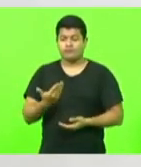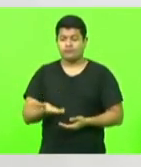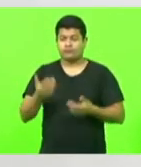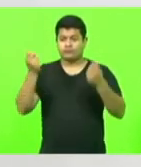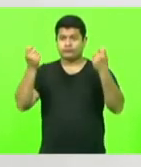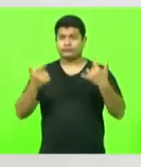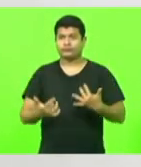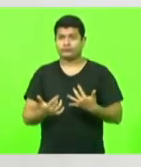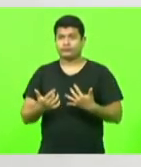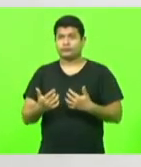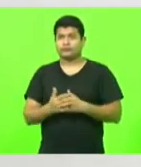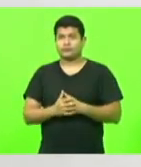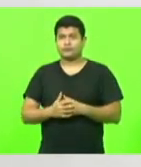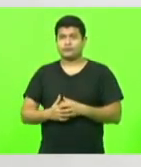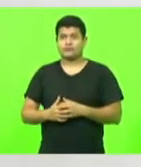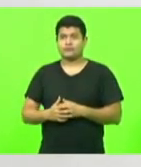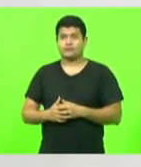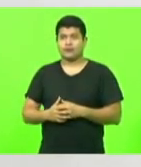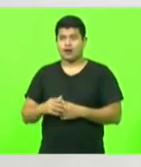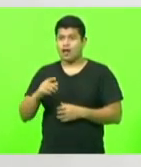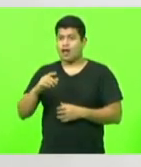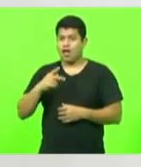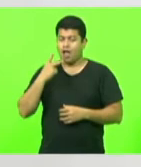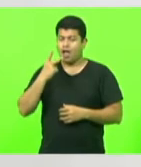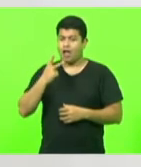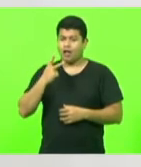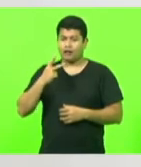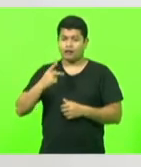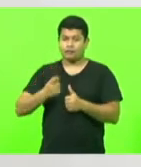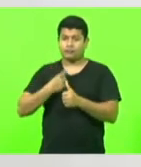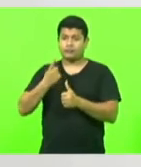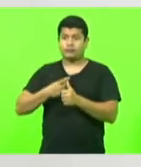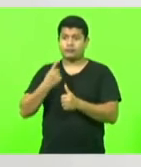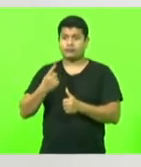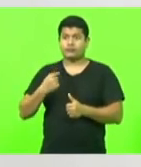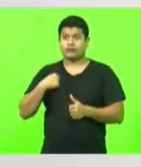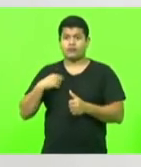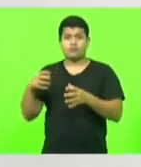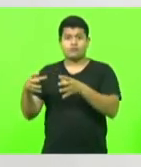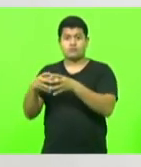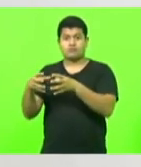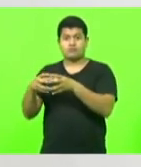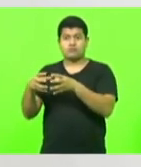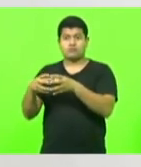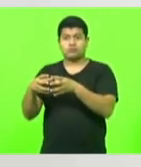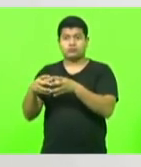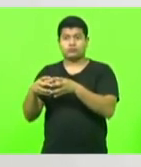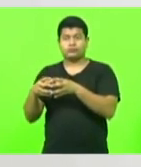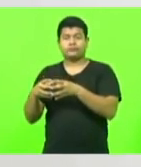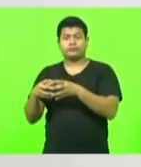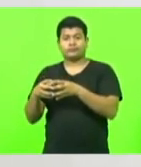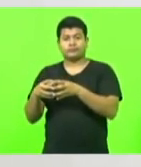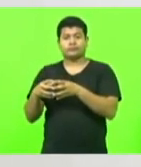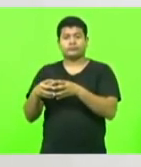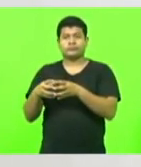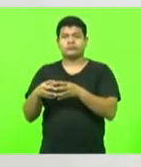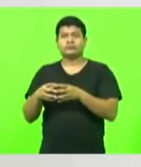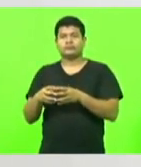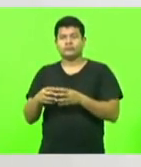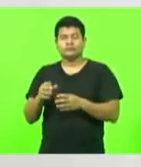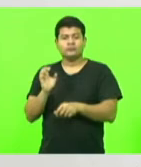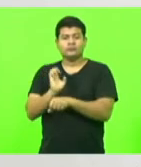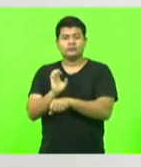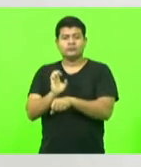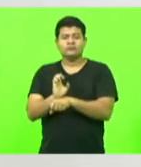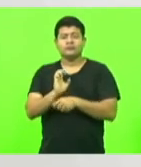Apesar de ser uma fala comum, mas é a primeira vez que um colegiado estadual, sendo o Colegiado Estadual de Defesa